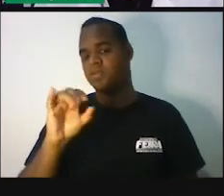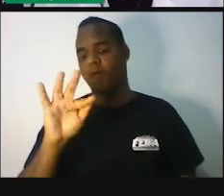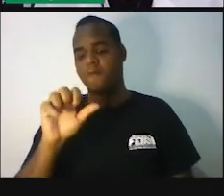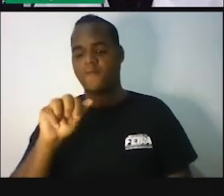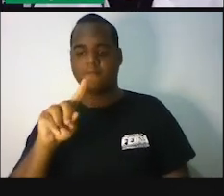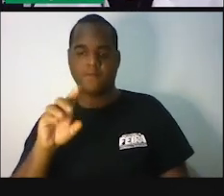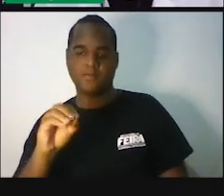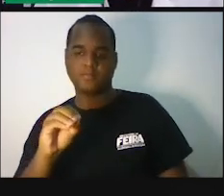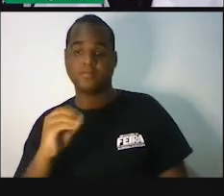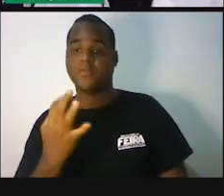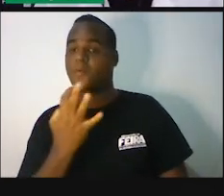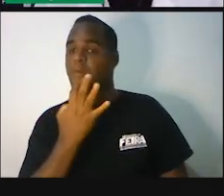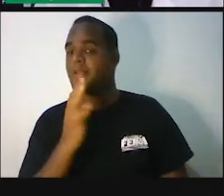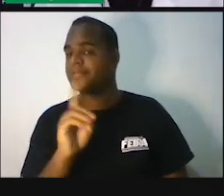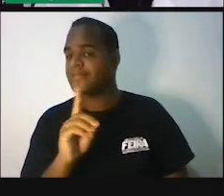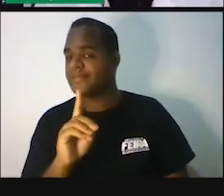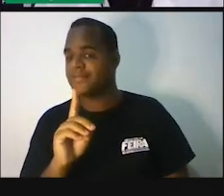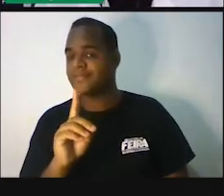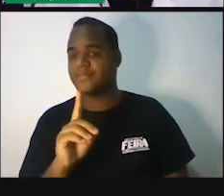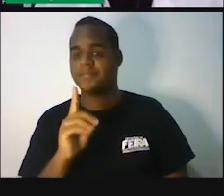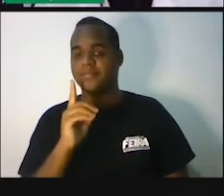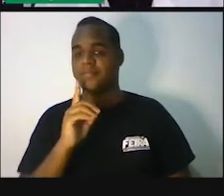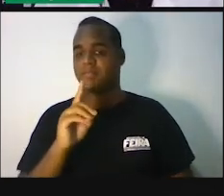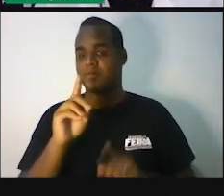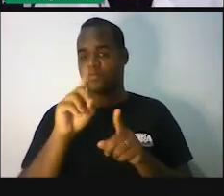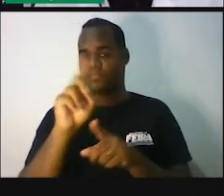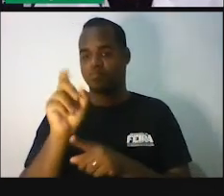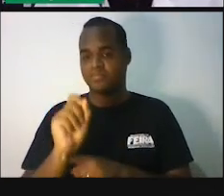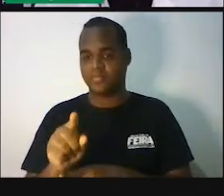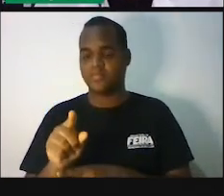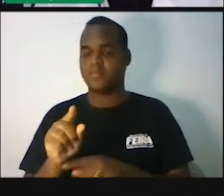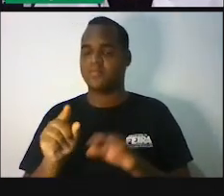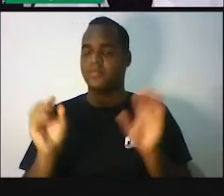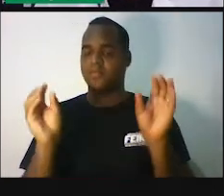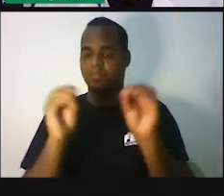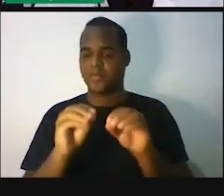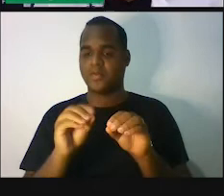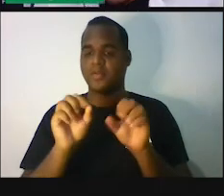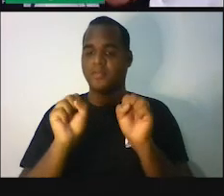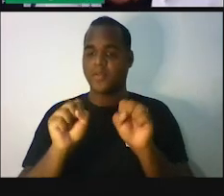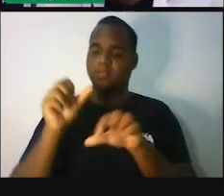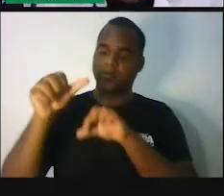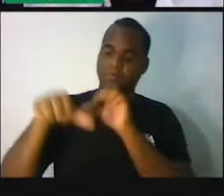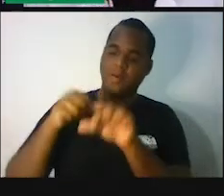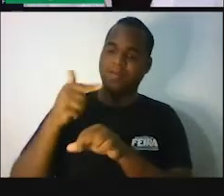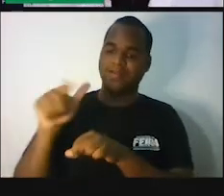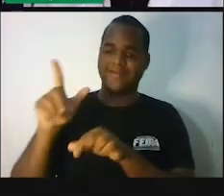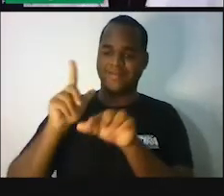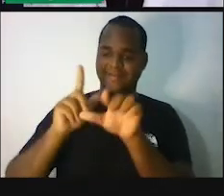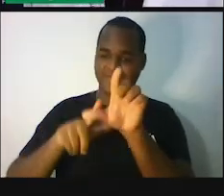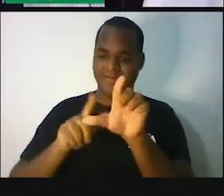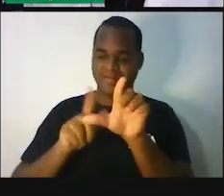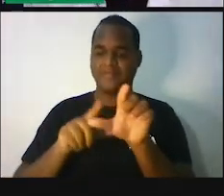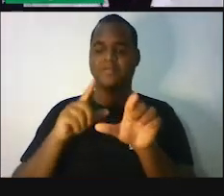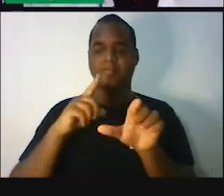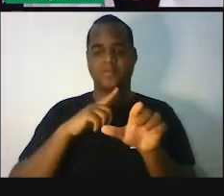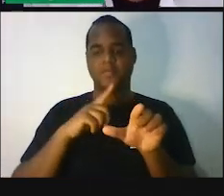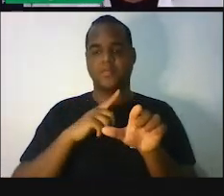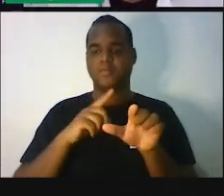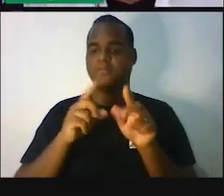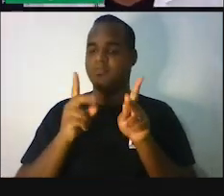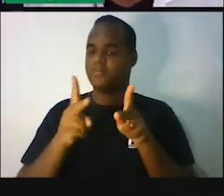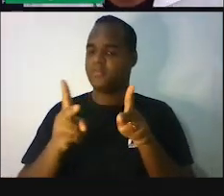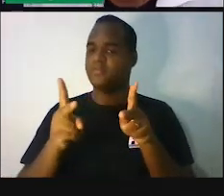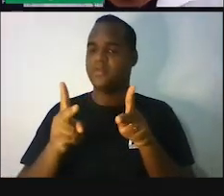não conhece, que a gente colocou uma interrogação, na verdade a gente pode trocar por uma letra. Sempre que você